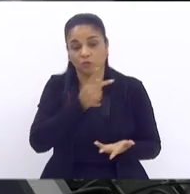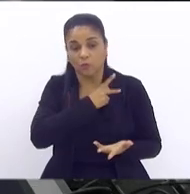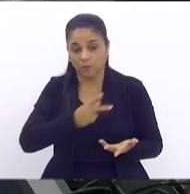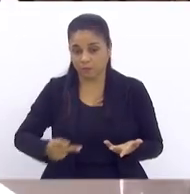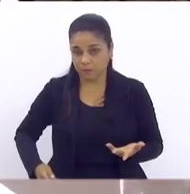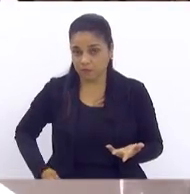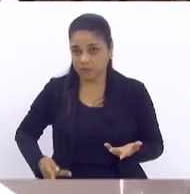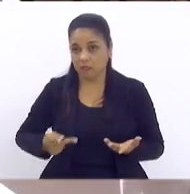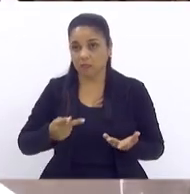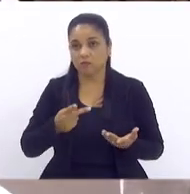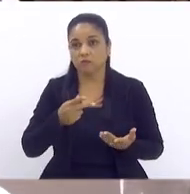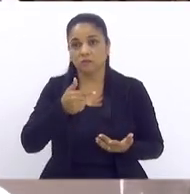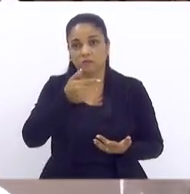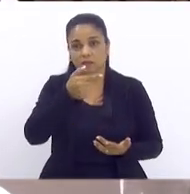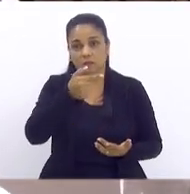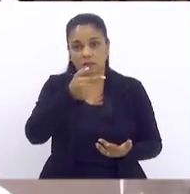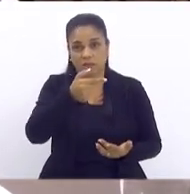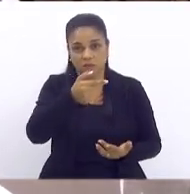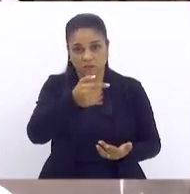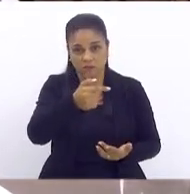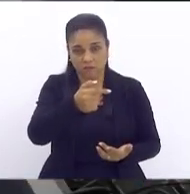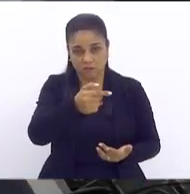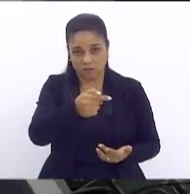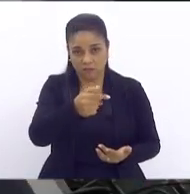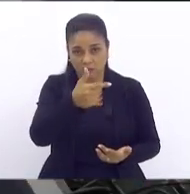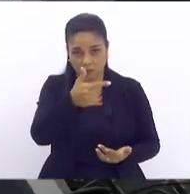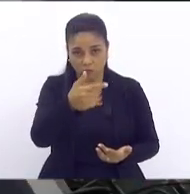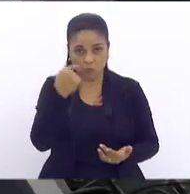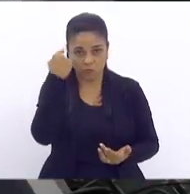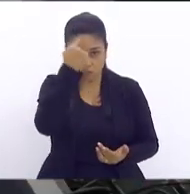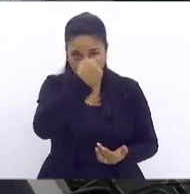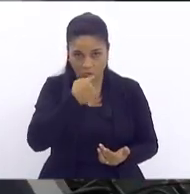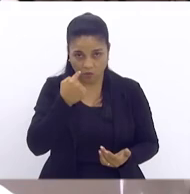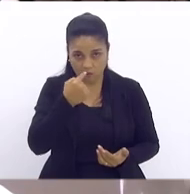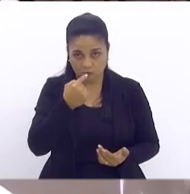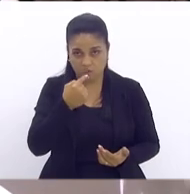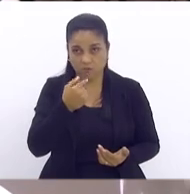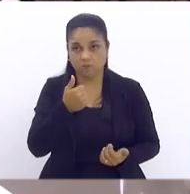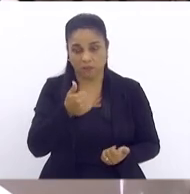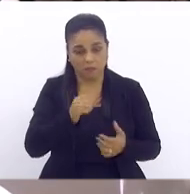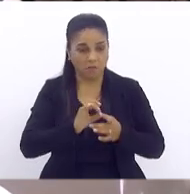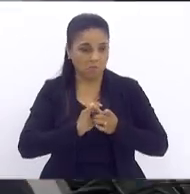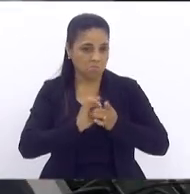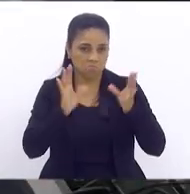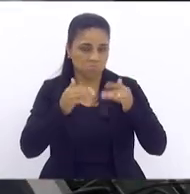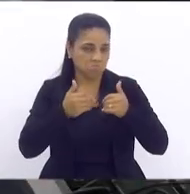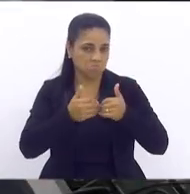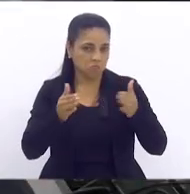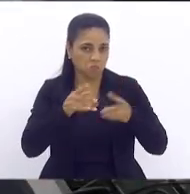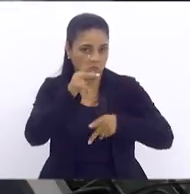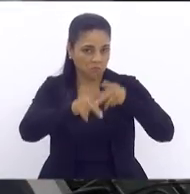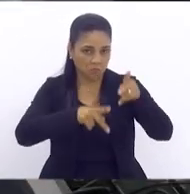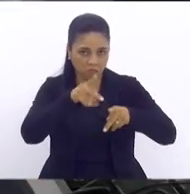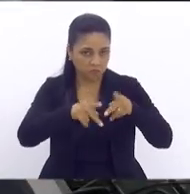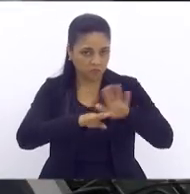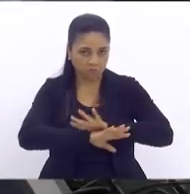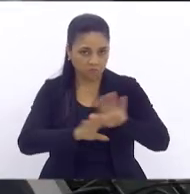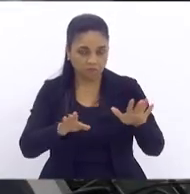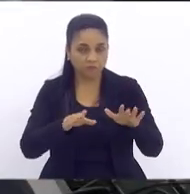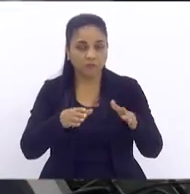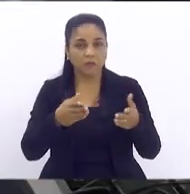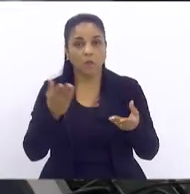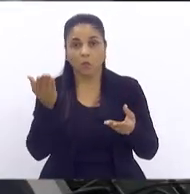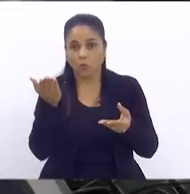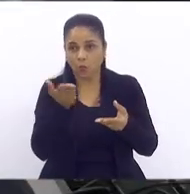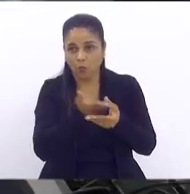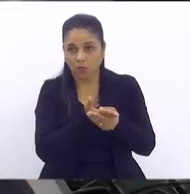solicitar que... 72 horas, então. O inquérito é público. É público. Onde é que a gente acha o inquérito? Então, ele está sendo autuado.